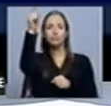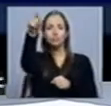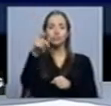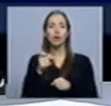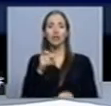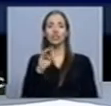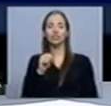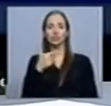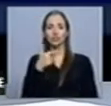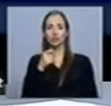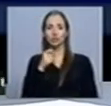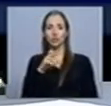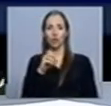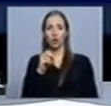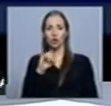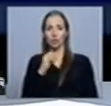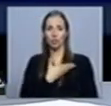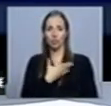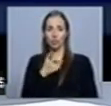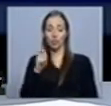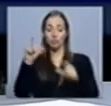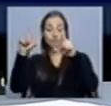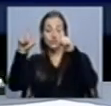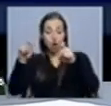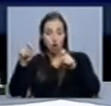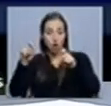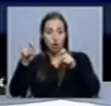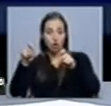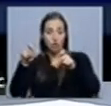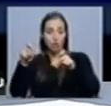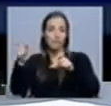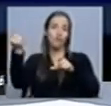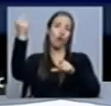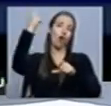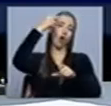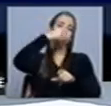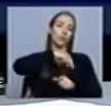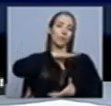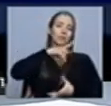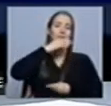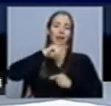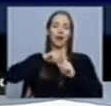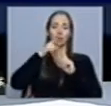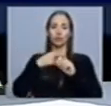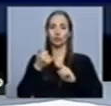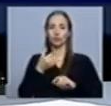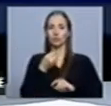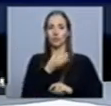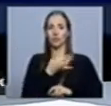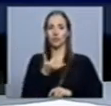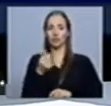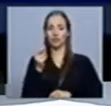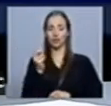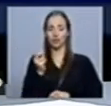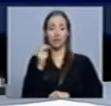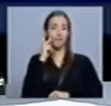vai apanhar amostras do asteroide e vai regressar à Terra em 2023. E, portanto, nesta viagem